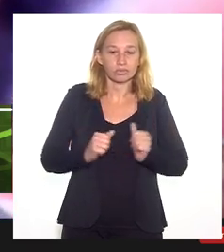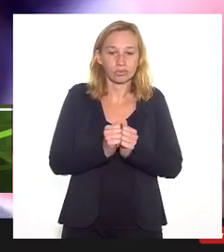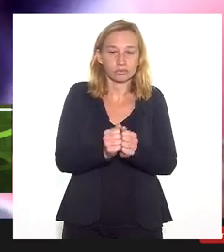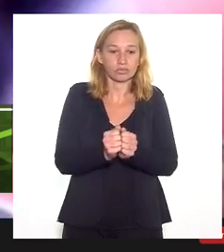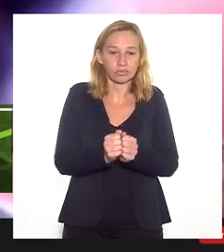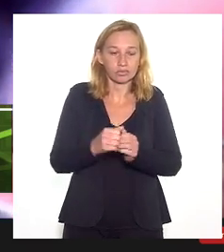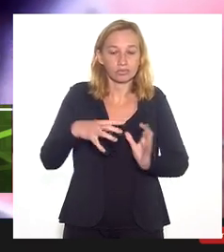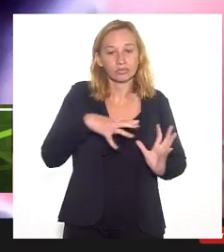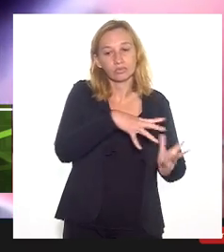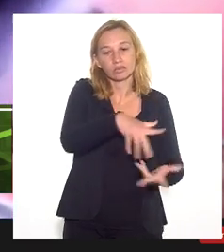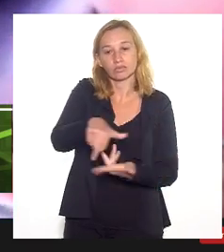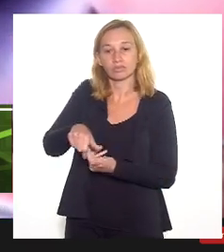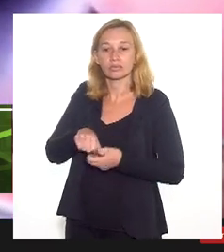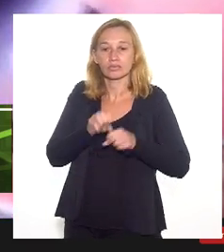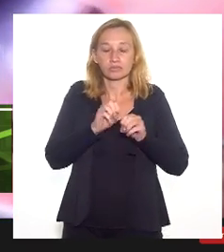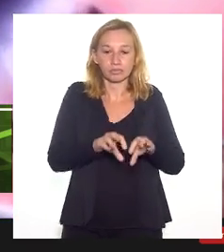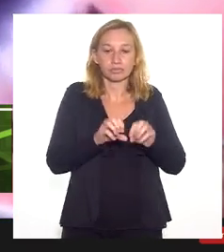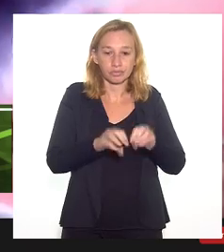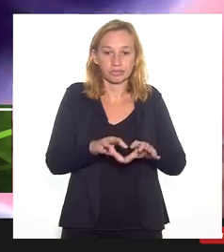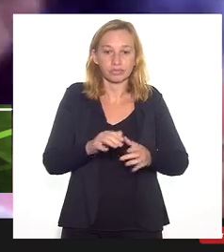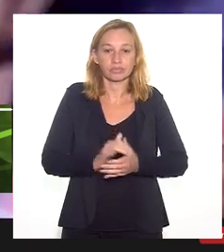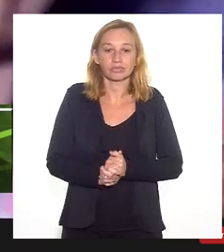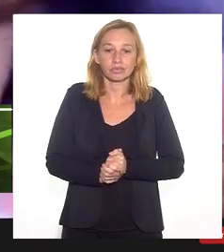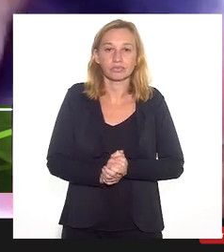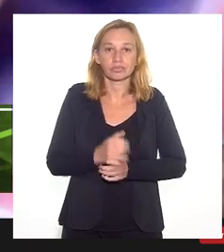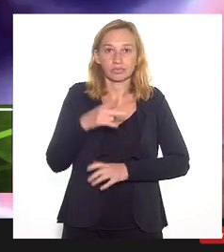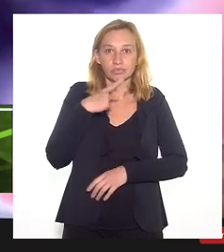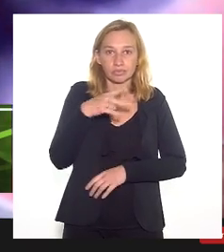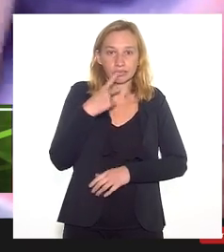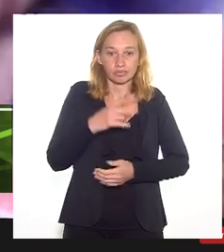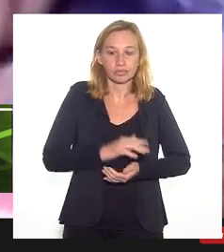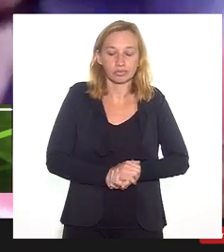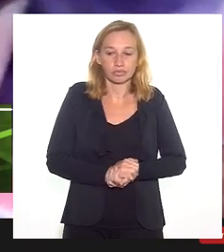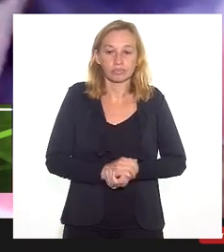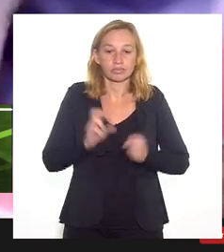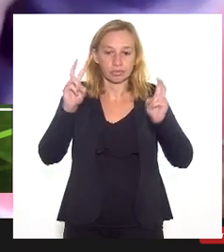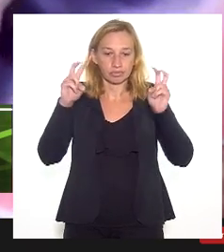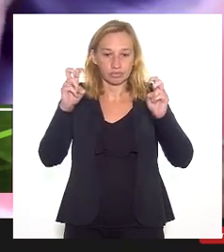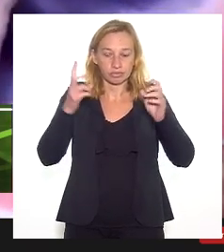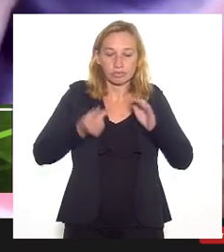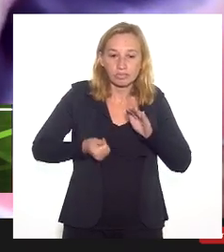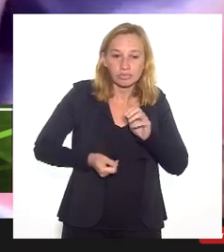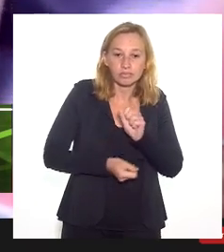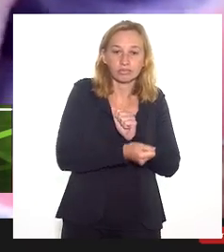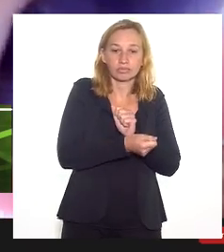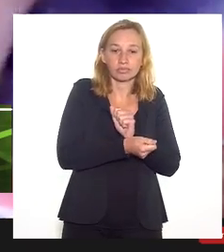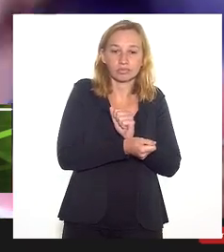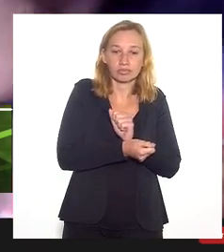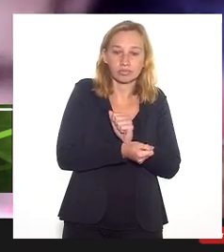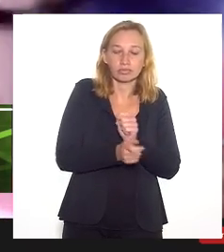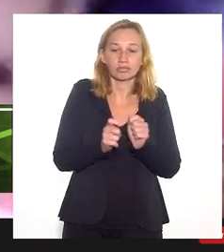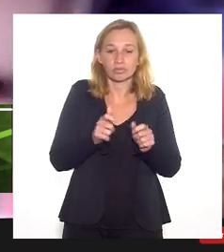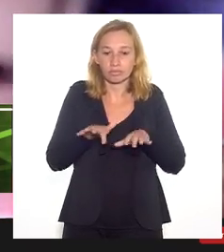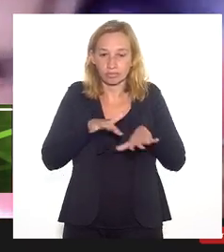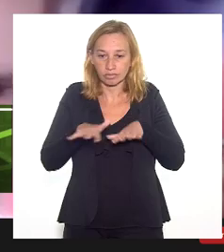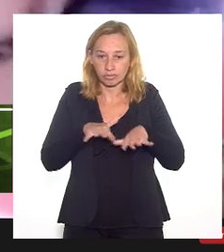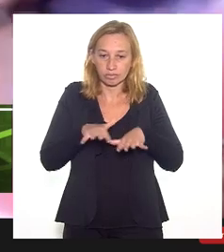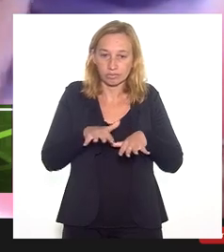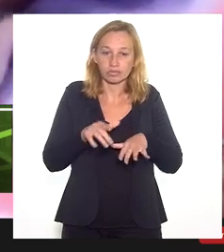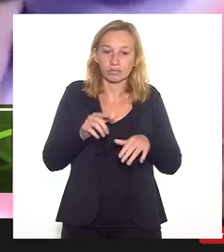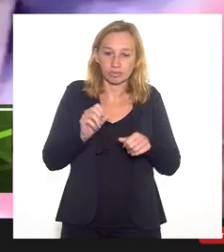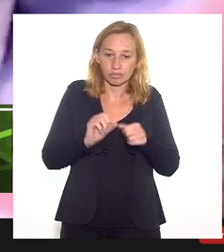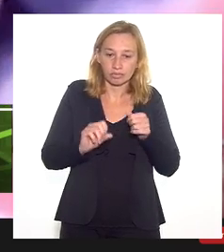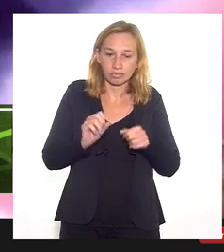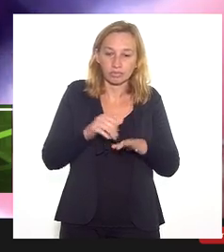global pela educação que diz respeito a questão do financiamento a grande mobilização que nós vamos